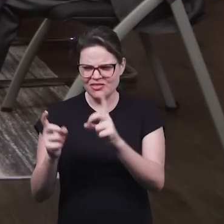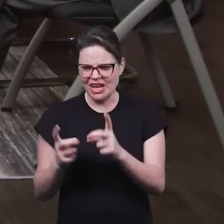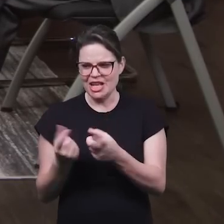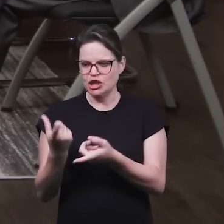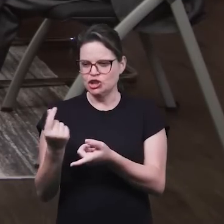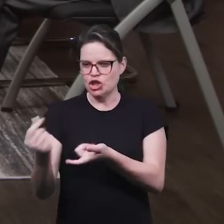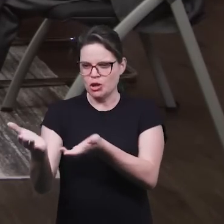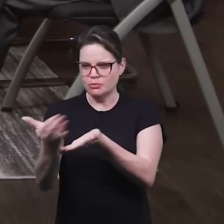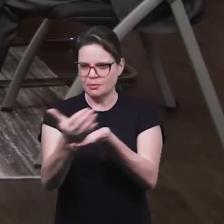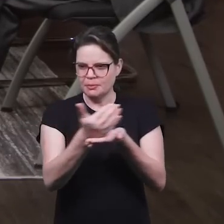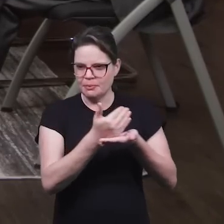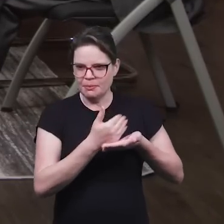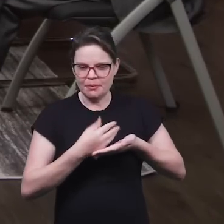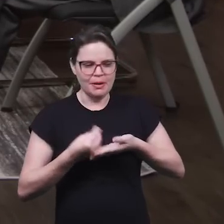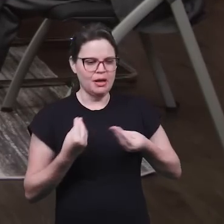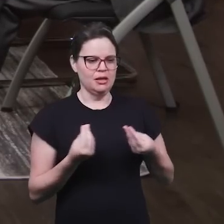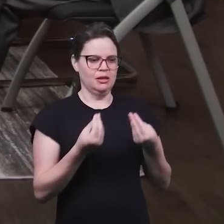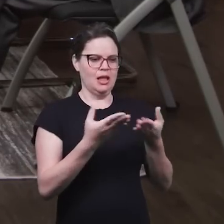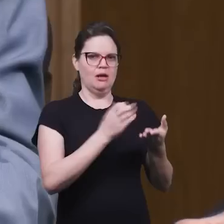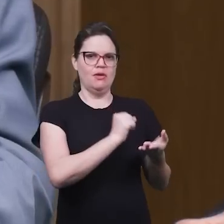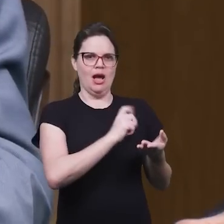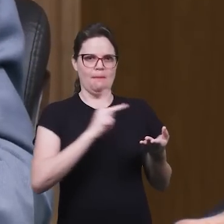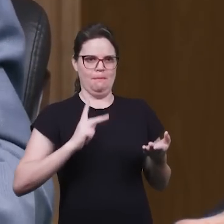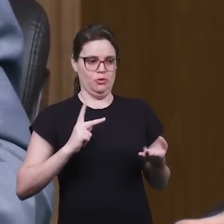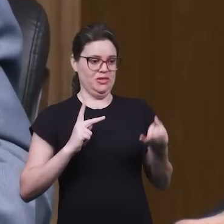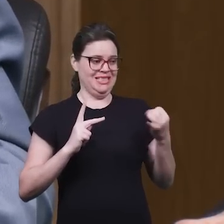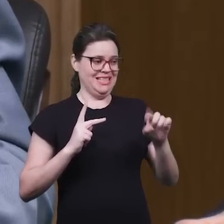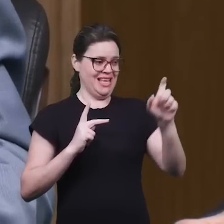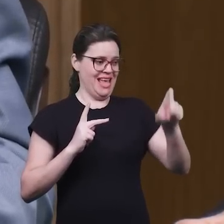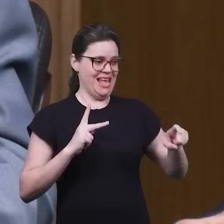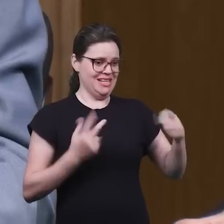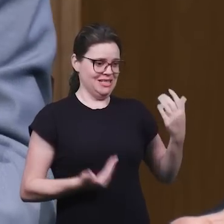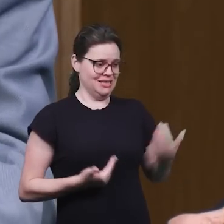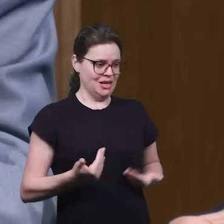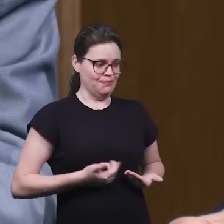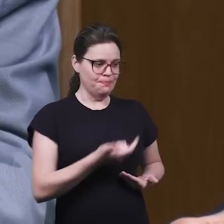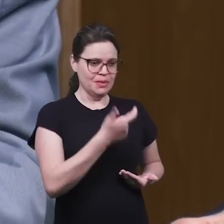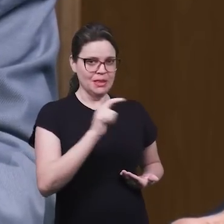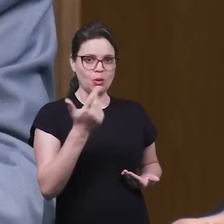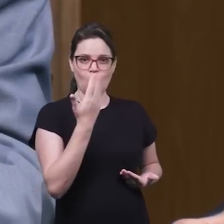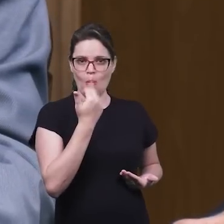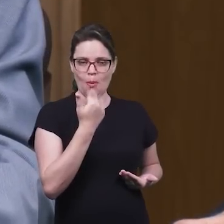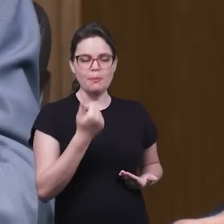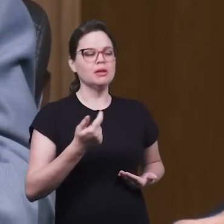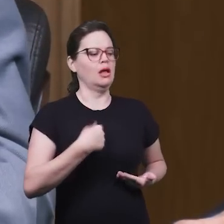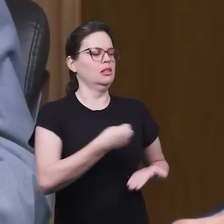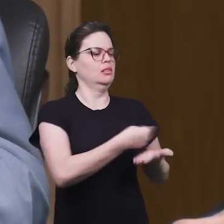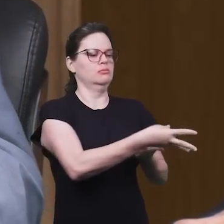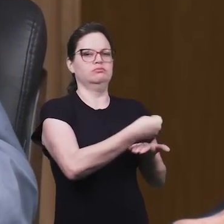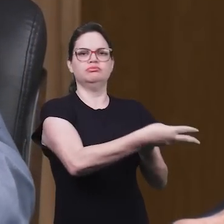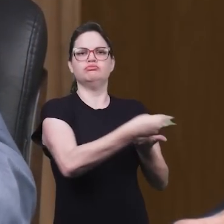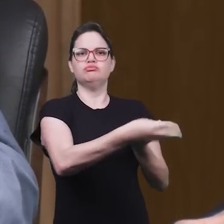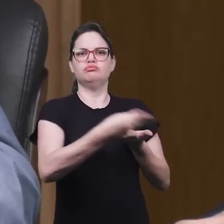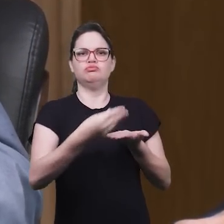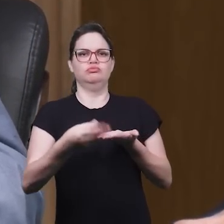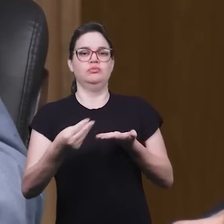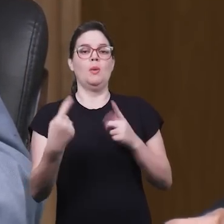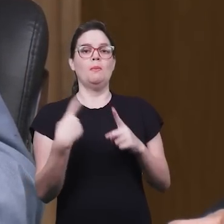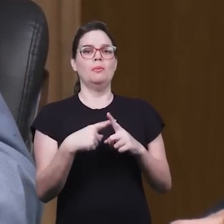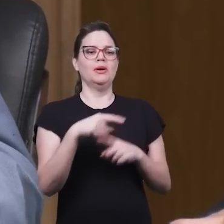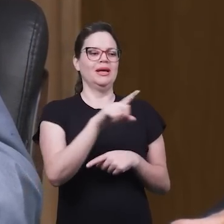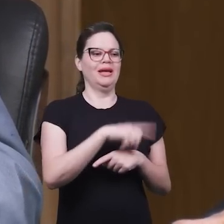dos apóstolos, e aqueles que não tinham alimento, não tinham comida, eram alimentados ali, porque eles